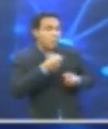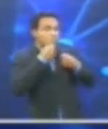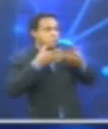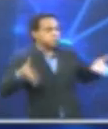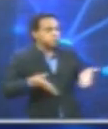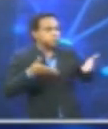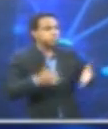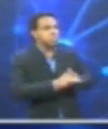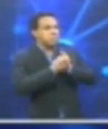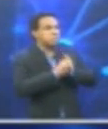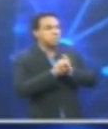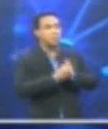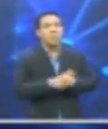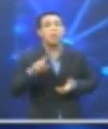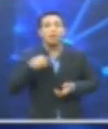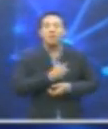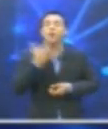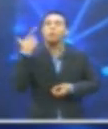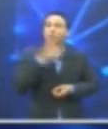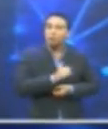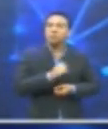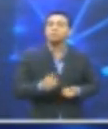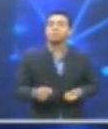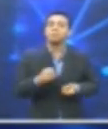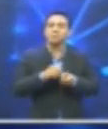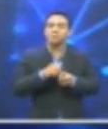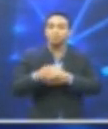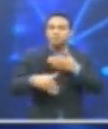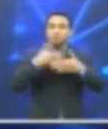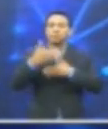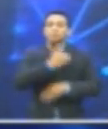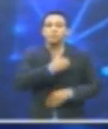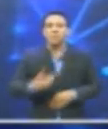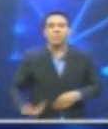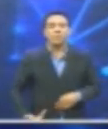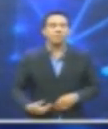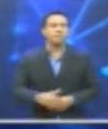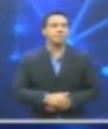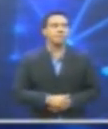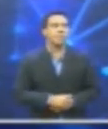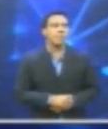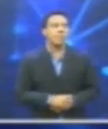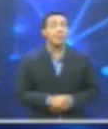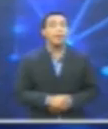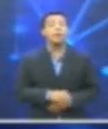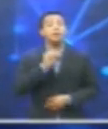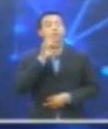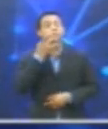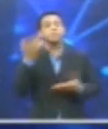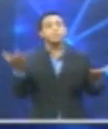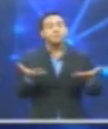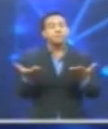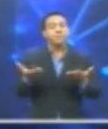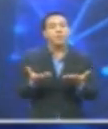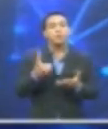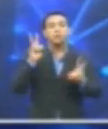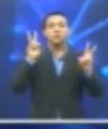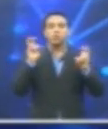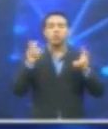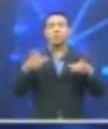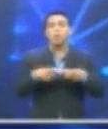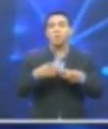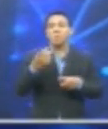inclusive, o convênio com o Banco Mundial, que tem demandas não atendidas. Com relação aos poços que o